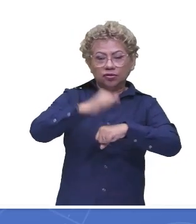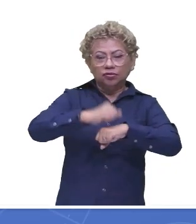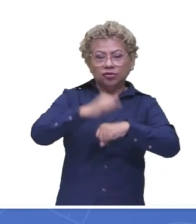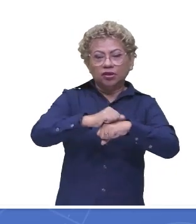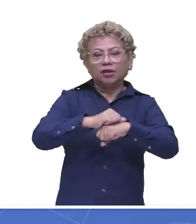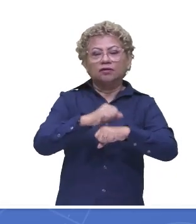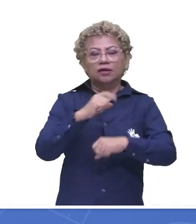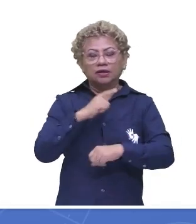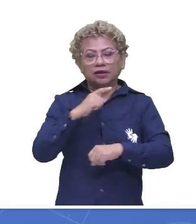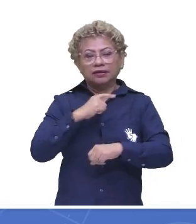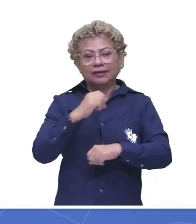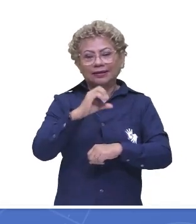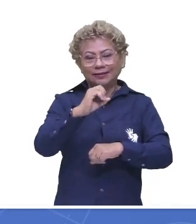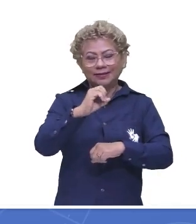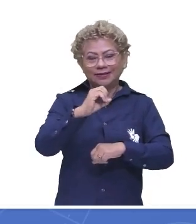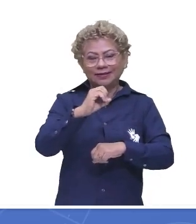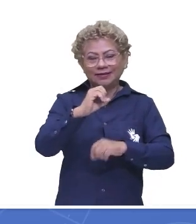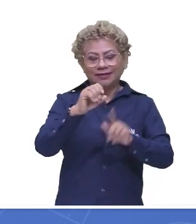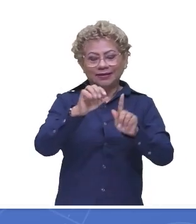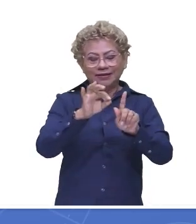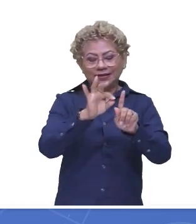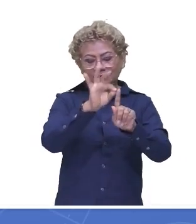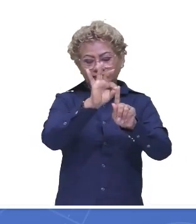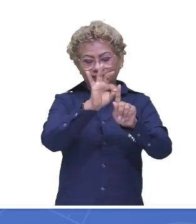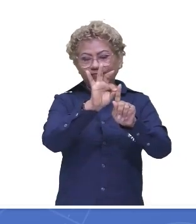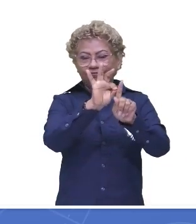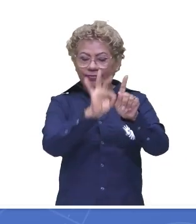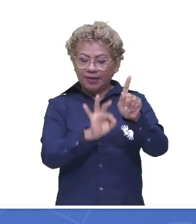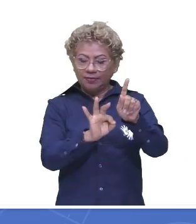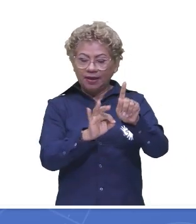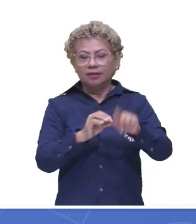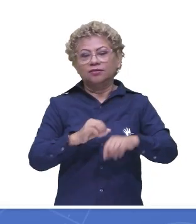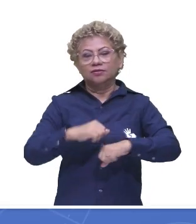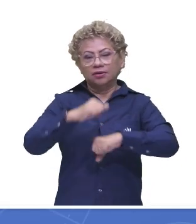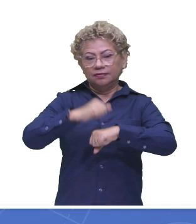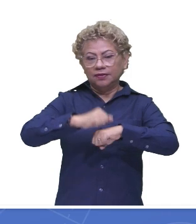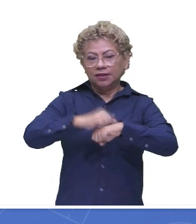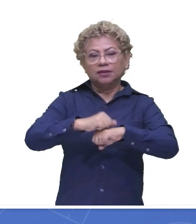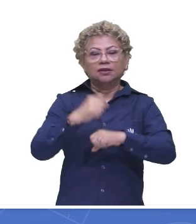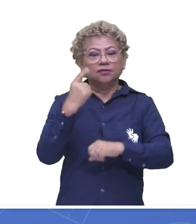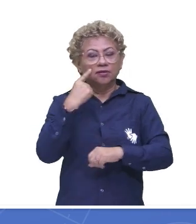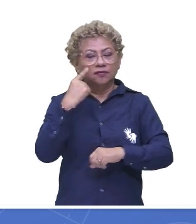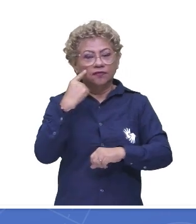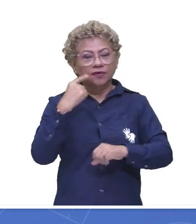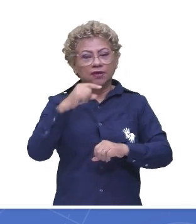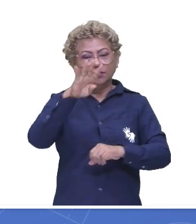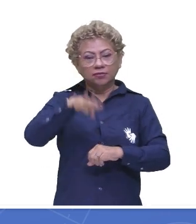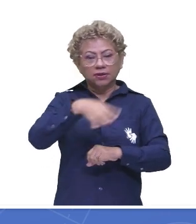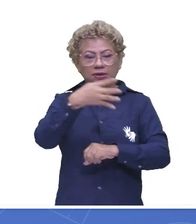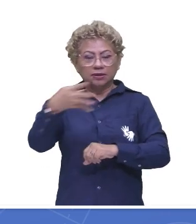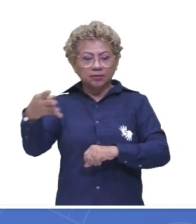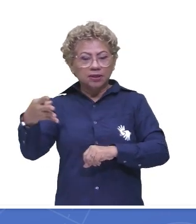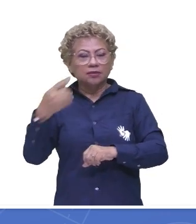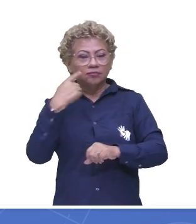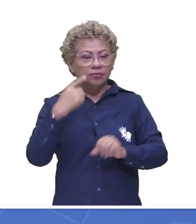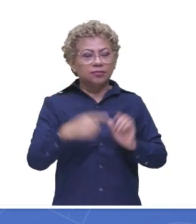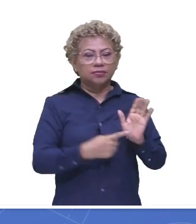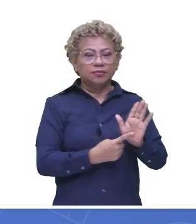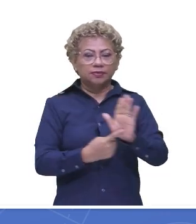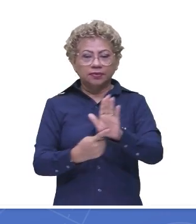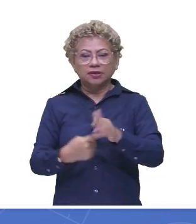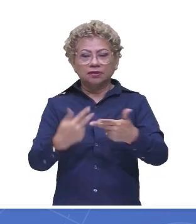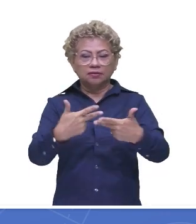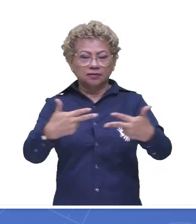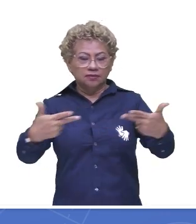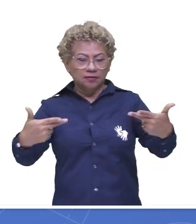Celsius. E aí nós listamos algumas para vocês. Olha, veja só a tabela que nós trouxemos para vocês. Nessa tabela nós mostramos as temperaturas